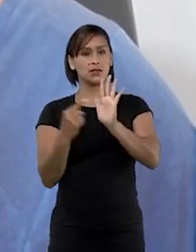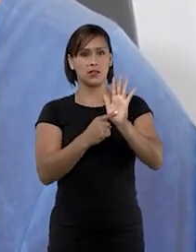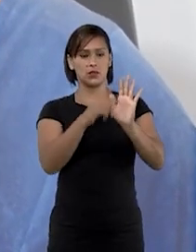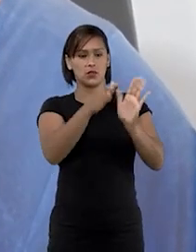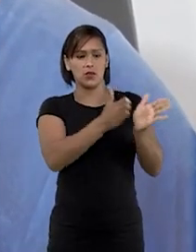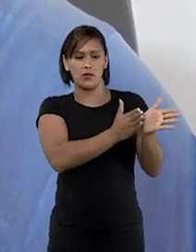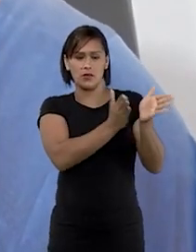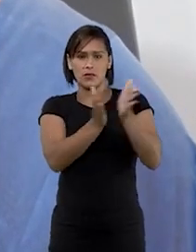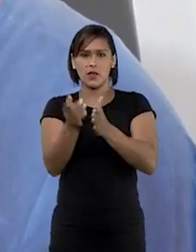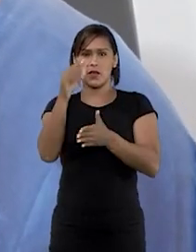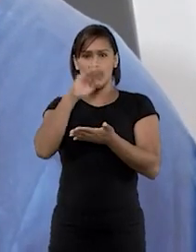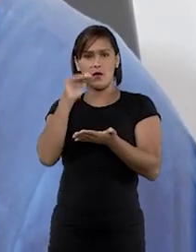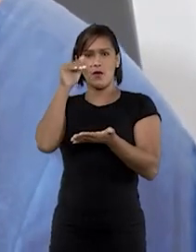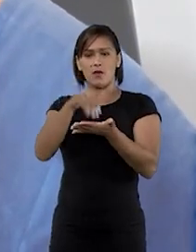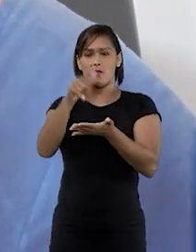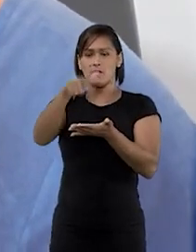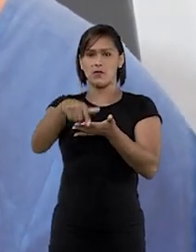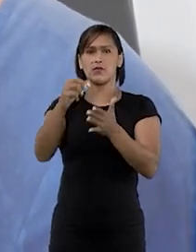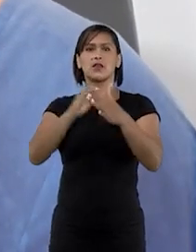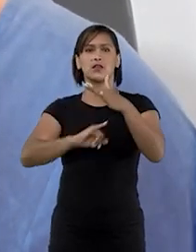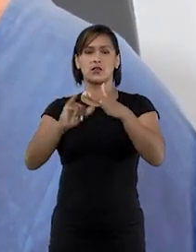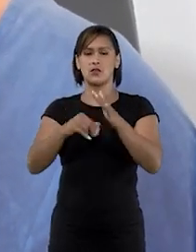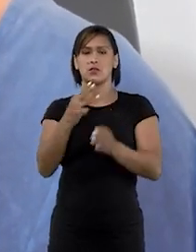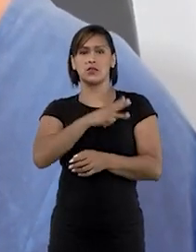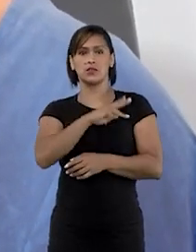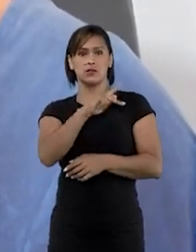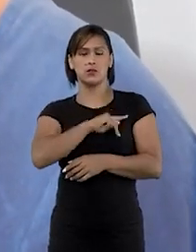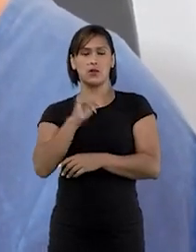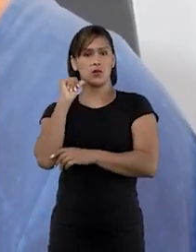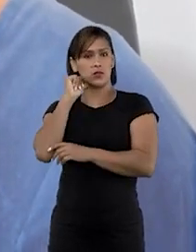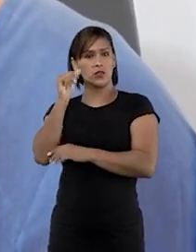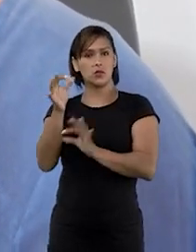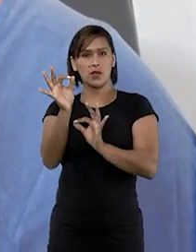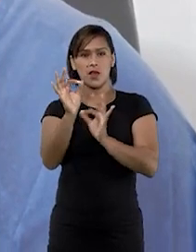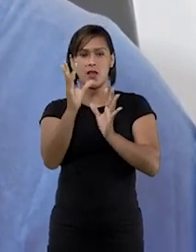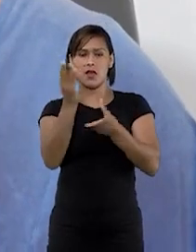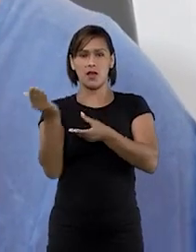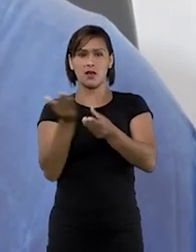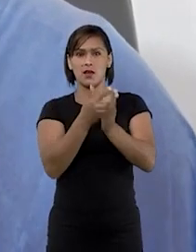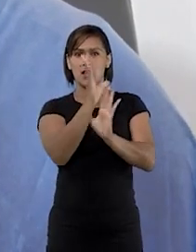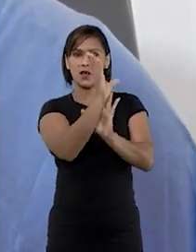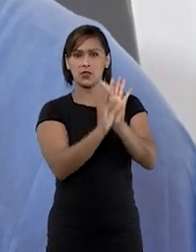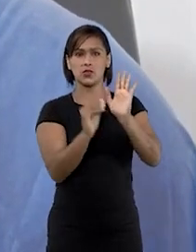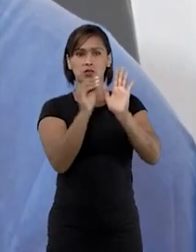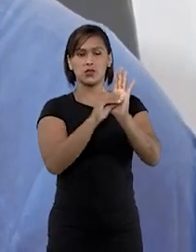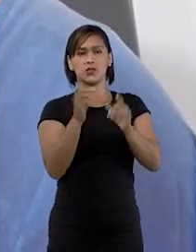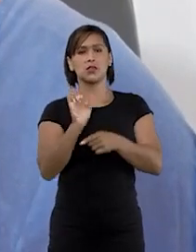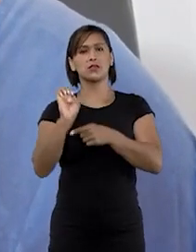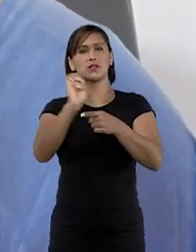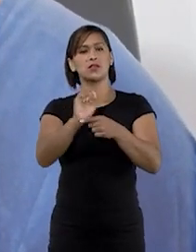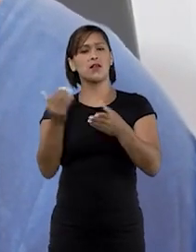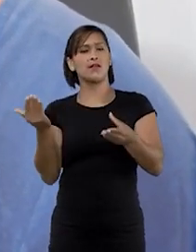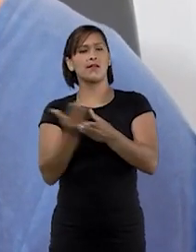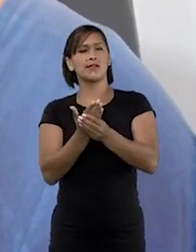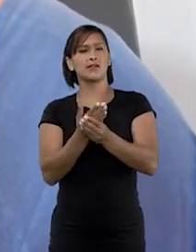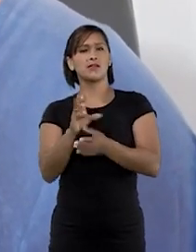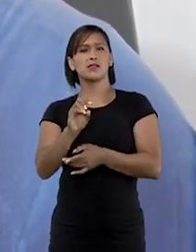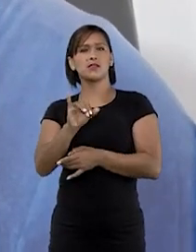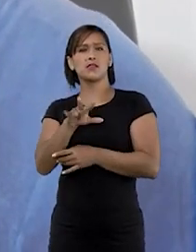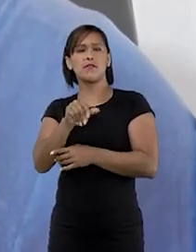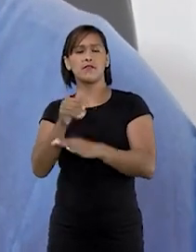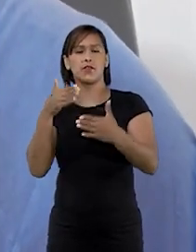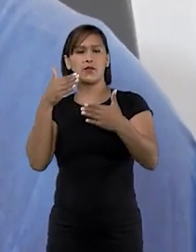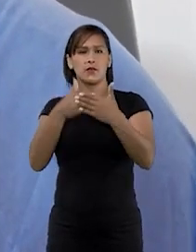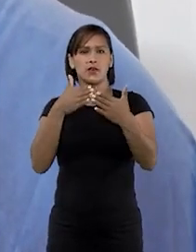sobre o desvio de finalidade da instituição o ministério público de Minas Gerais ajuizou na justiça estadual ação civil